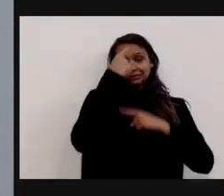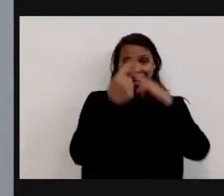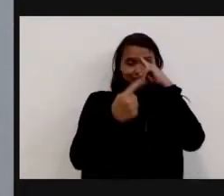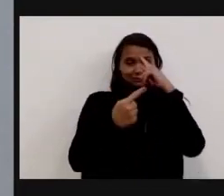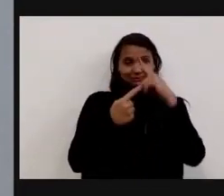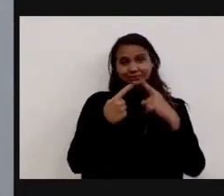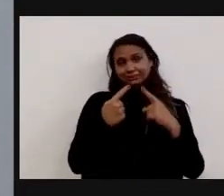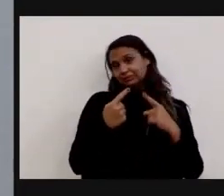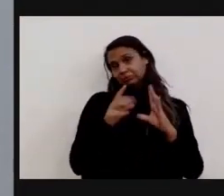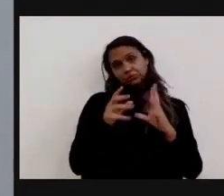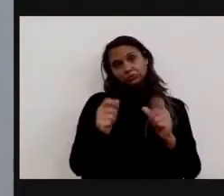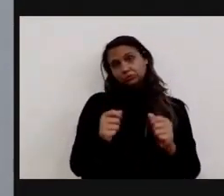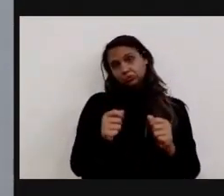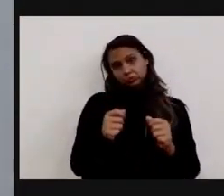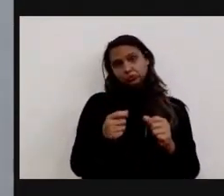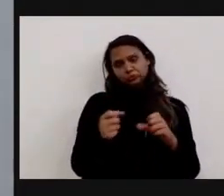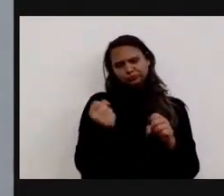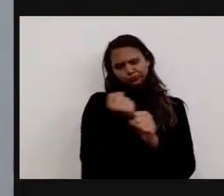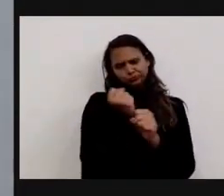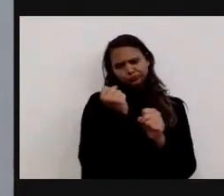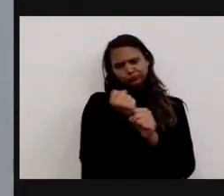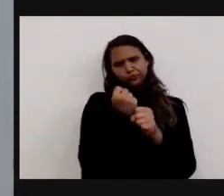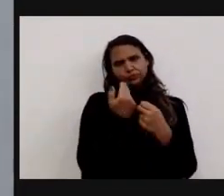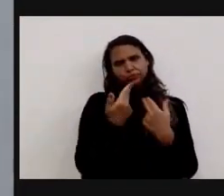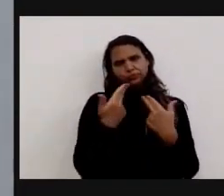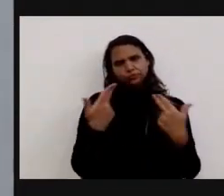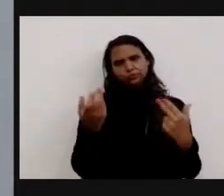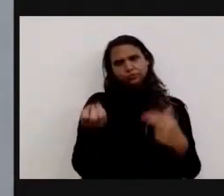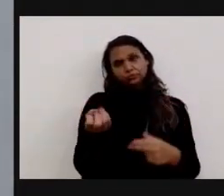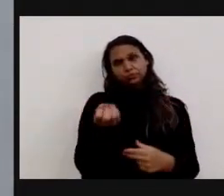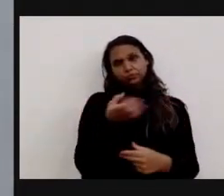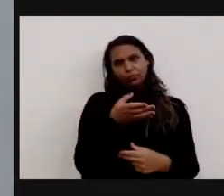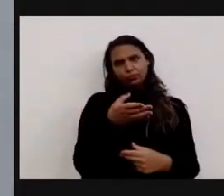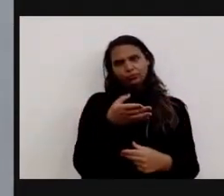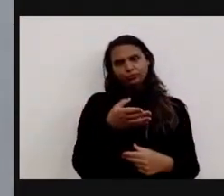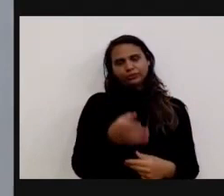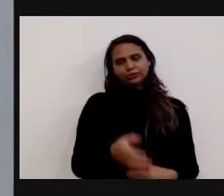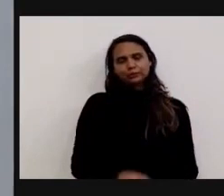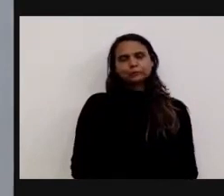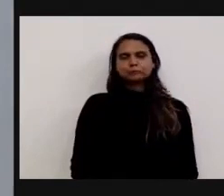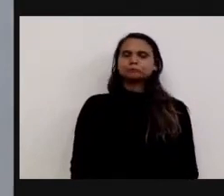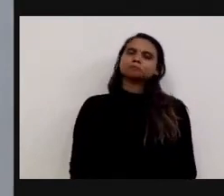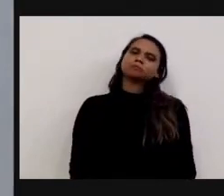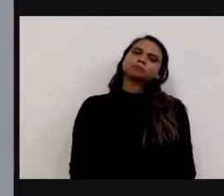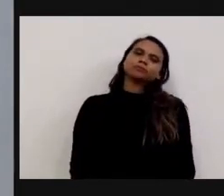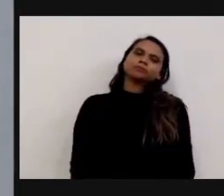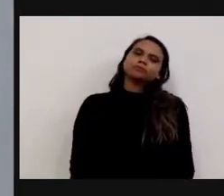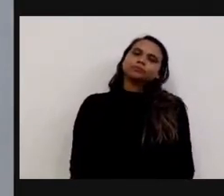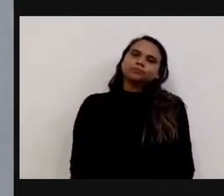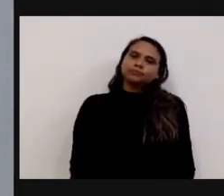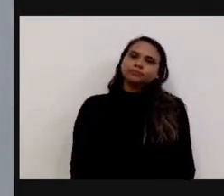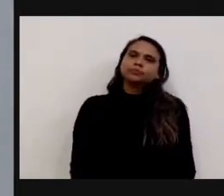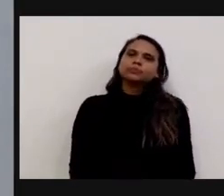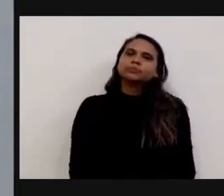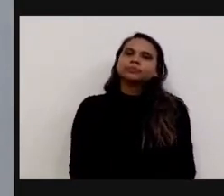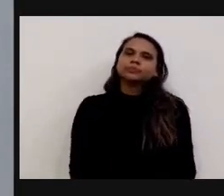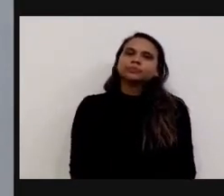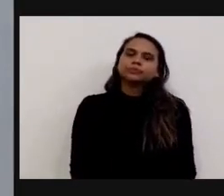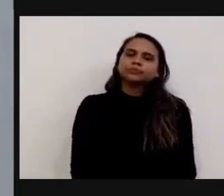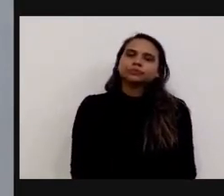evidências porque a gente faz o trabalho com inovação inovação tem que ter Impacto senão não é inovação é invenção Então